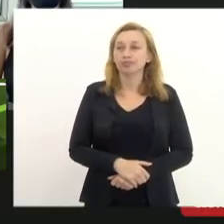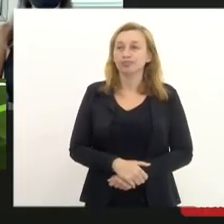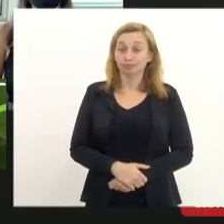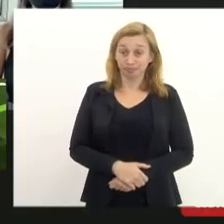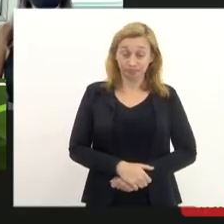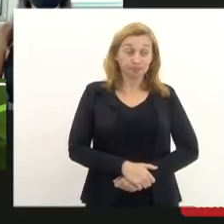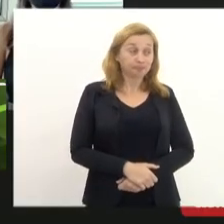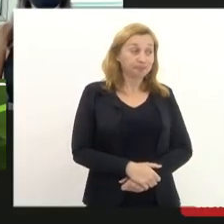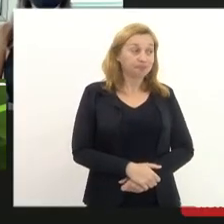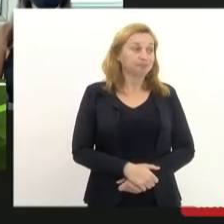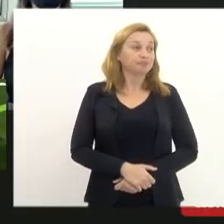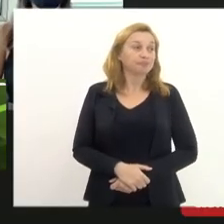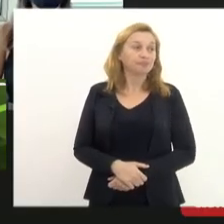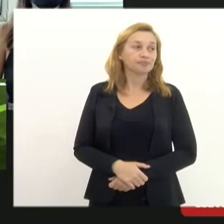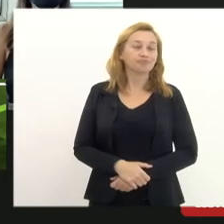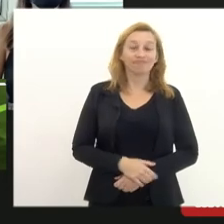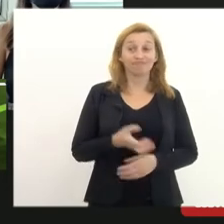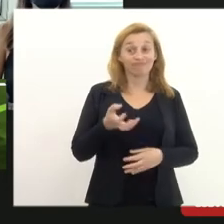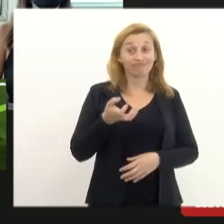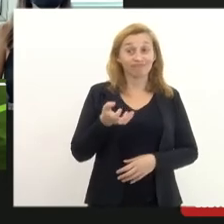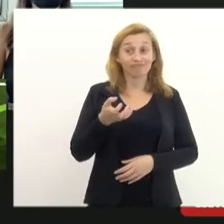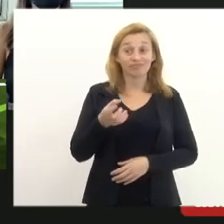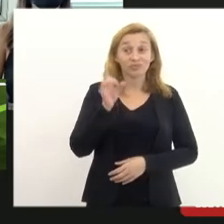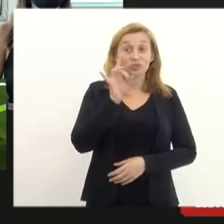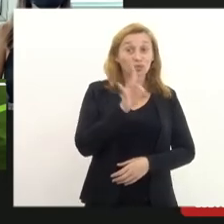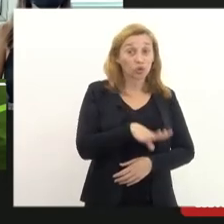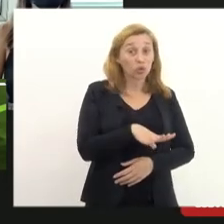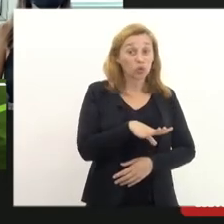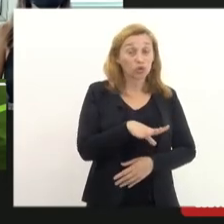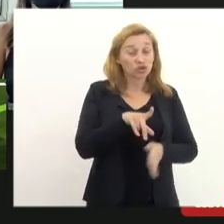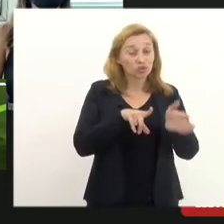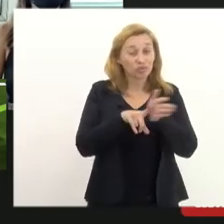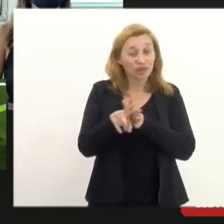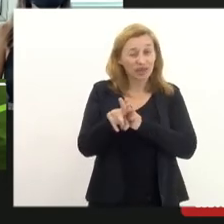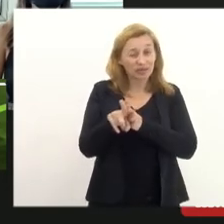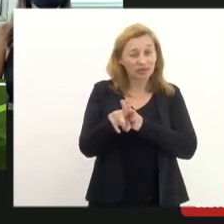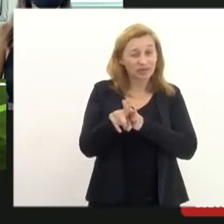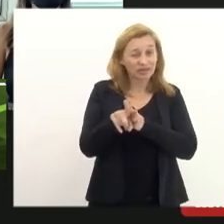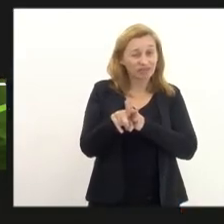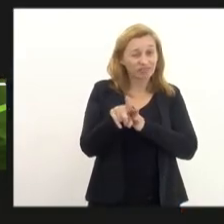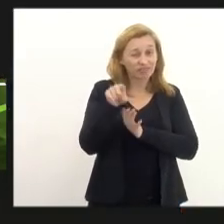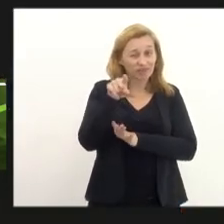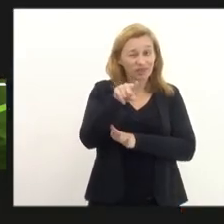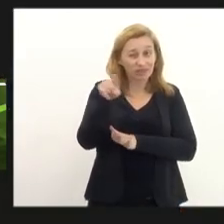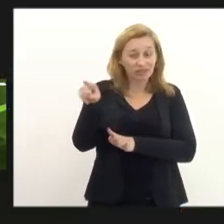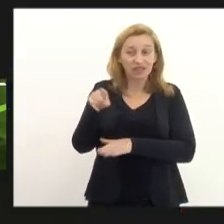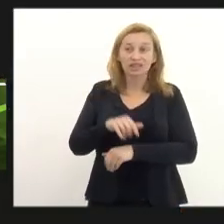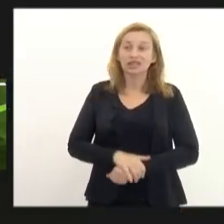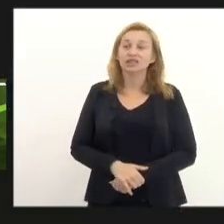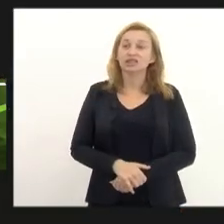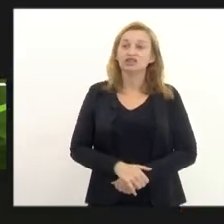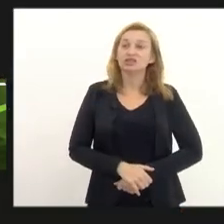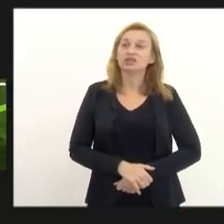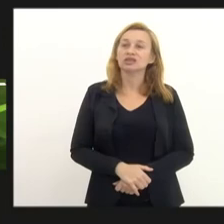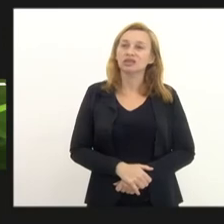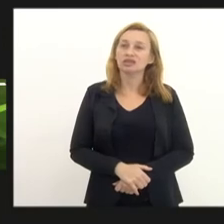Eu queria, não, eu acho que fazer uma última pergunta, né, para vocês, para eu só